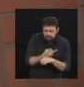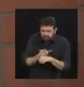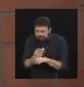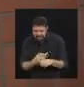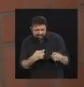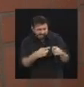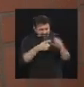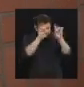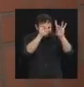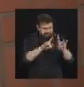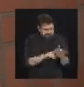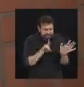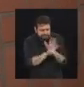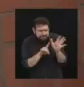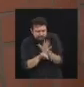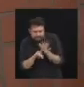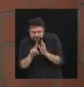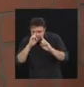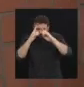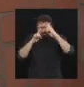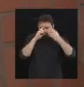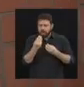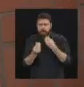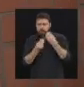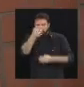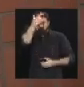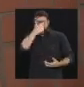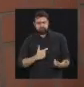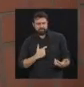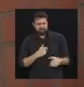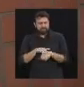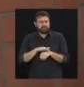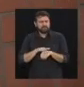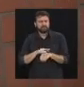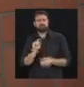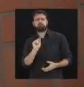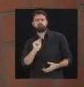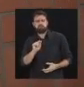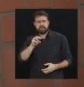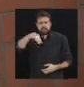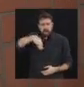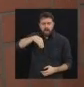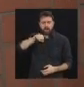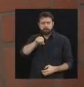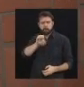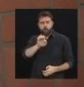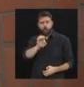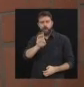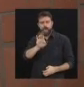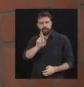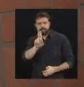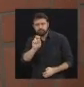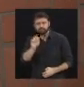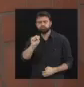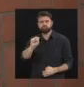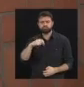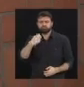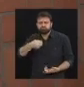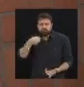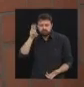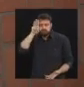de especialistas, para saber o que era, né, a síndrome de Moebius e saber o que podia ser